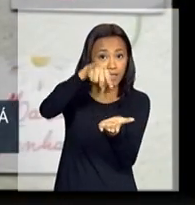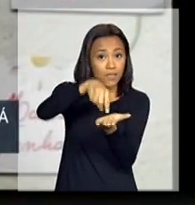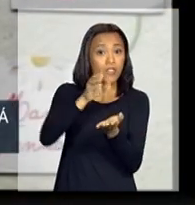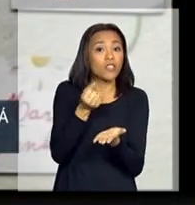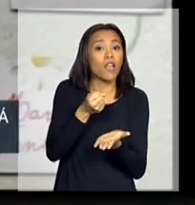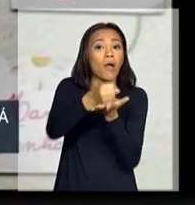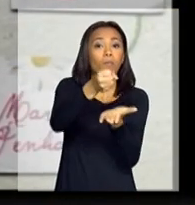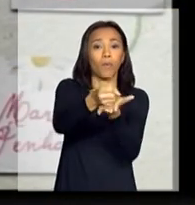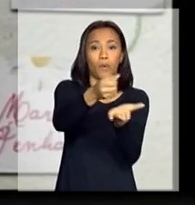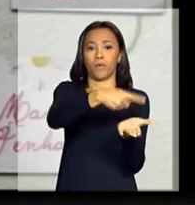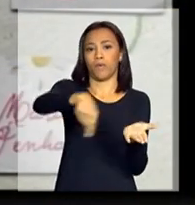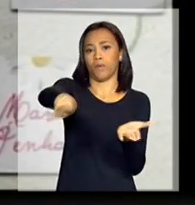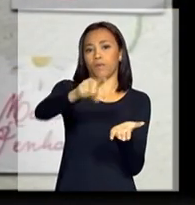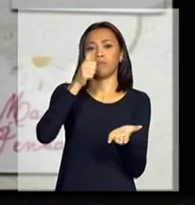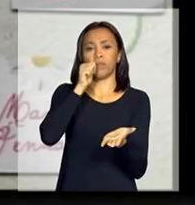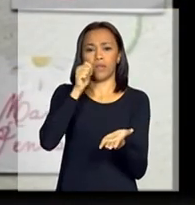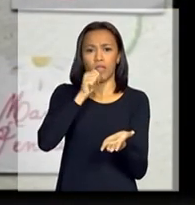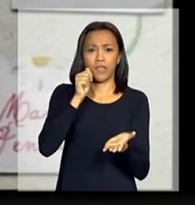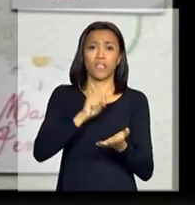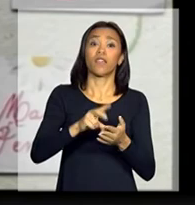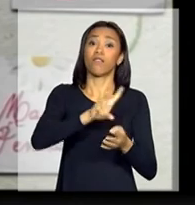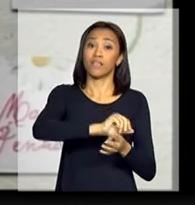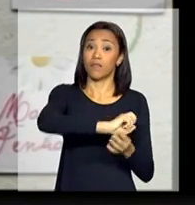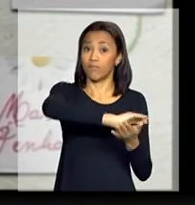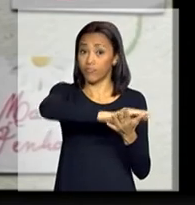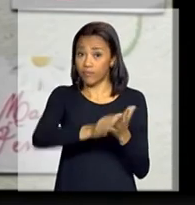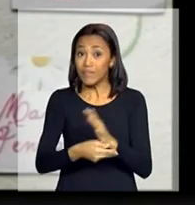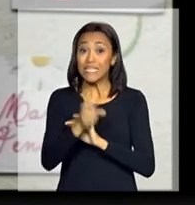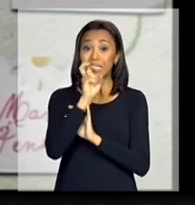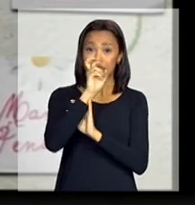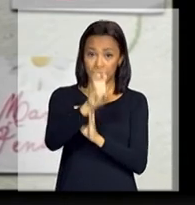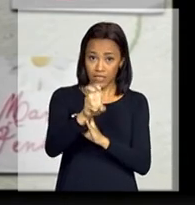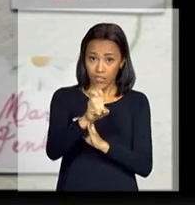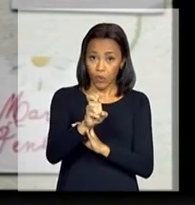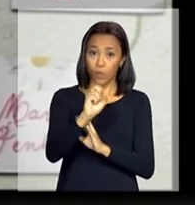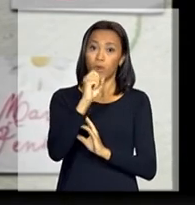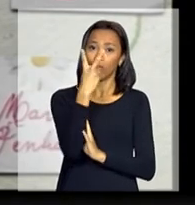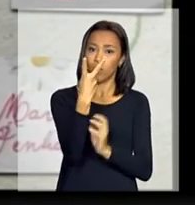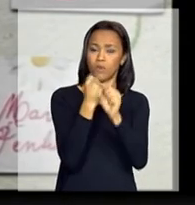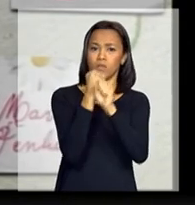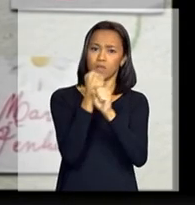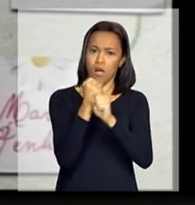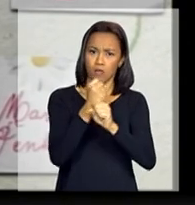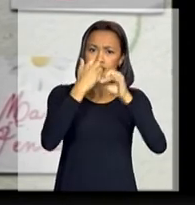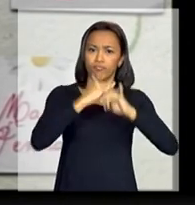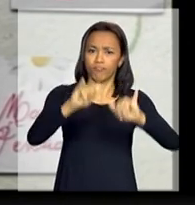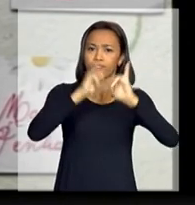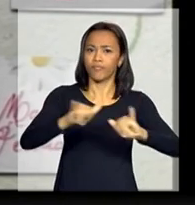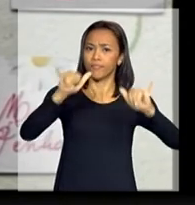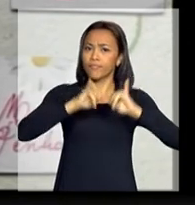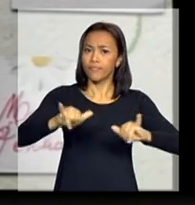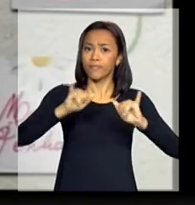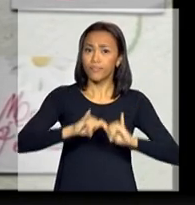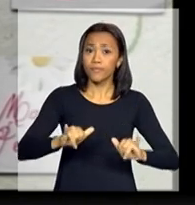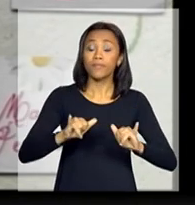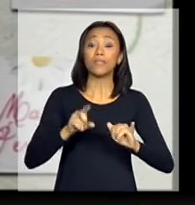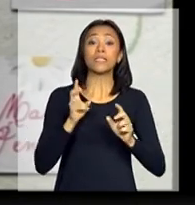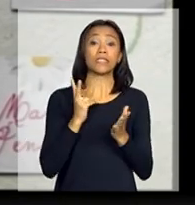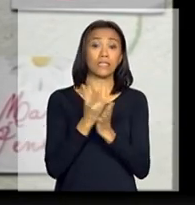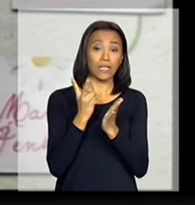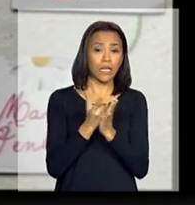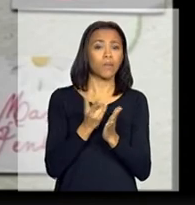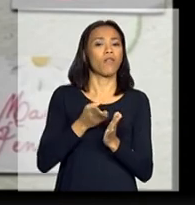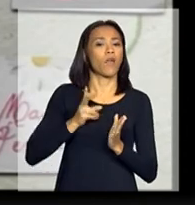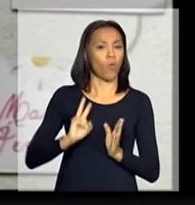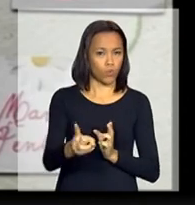estas campanhas que serão cinco campanhas em dois anos serão campanhas de caráter